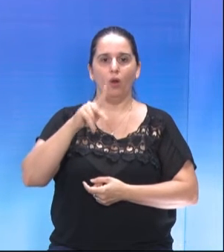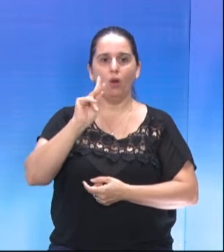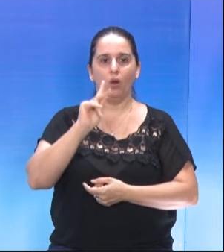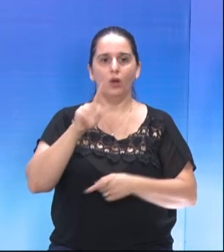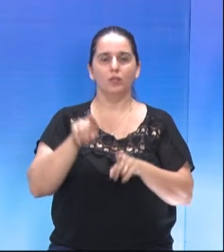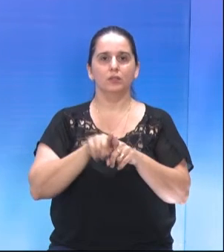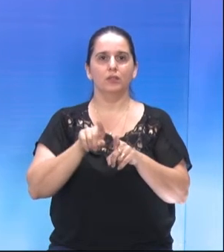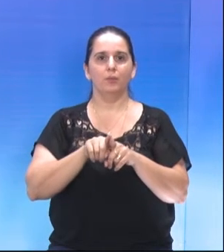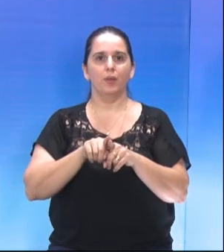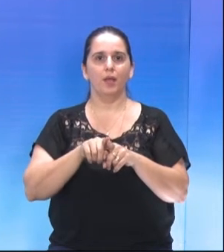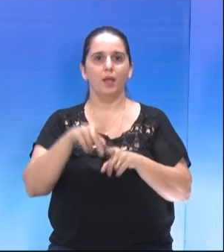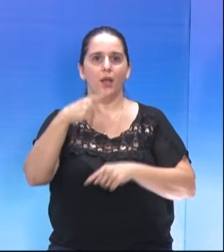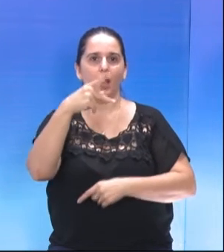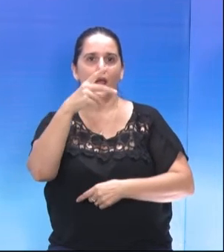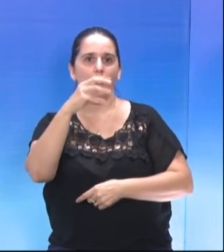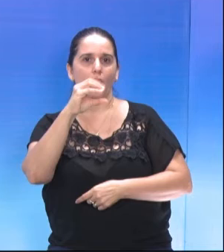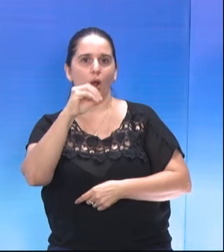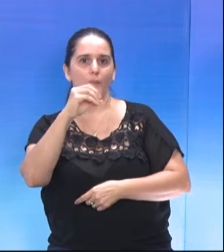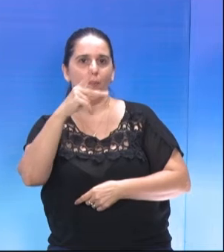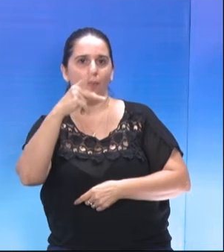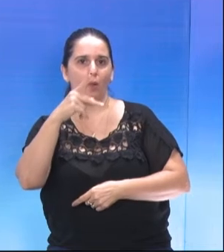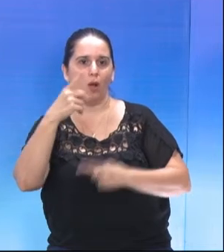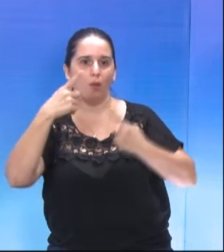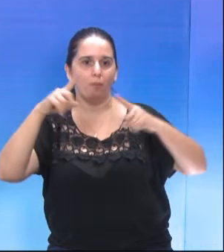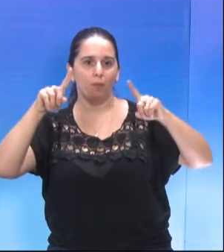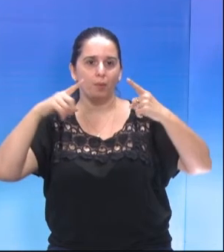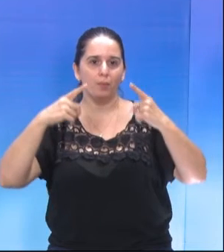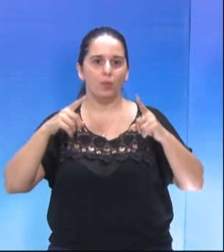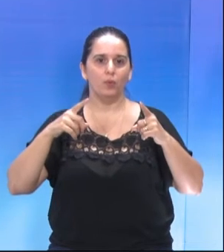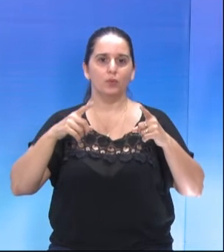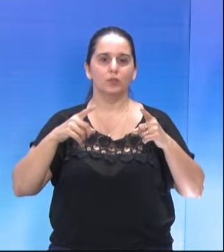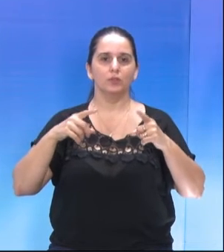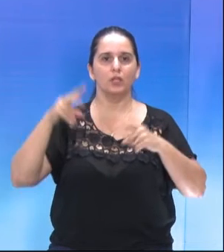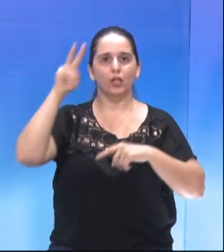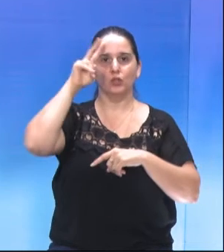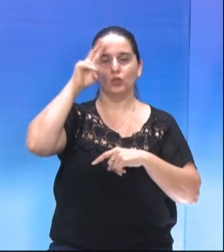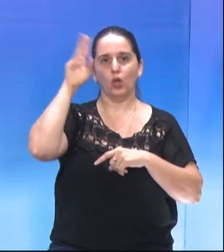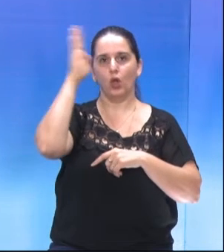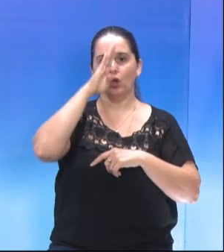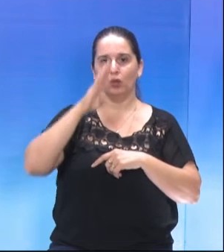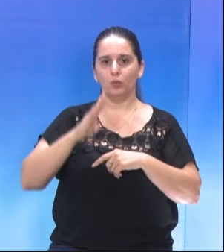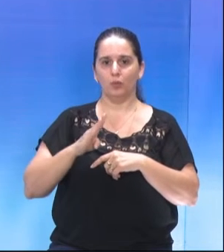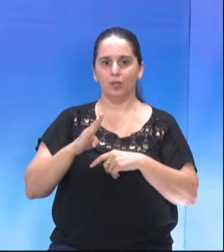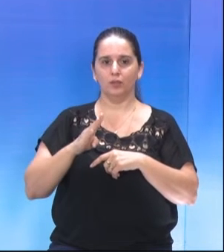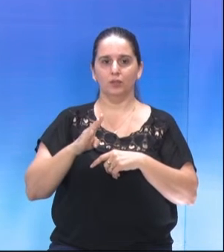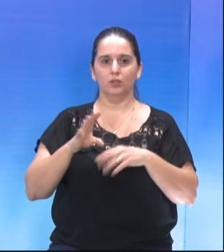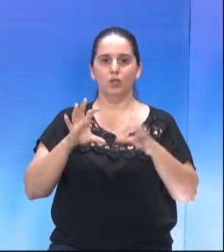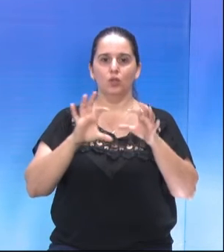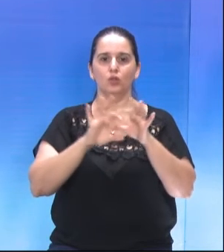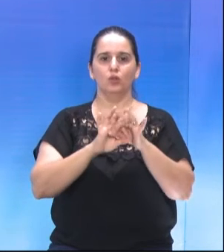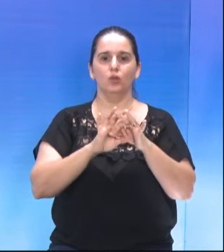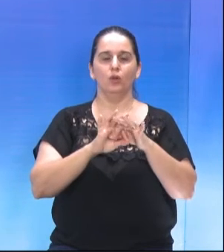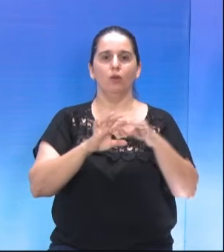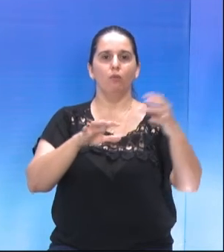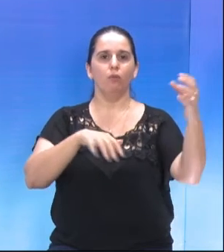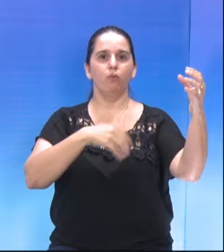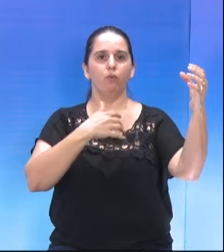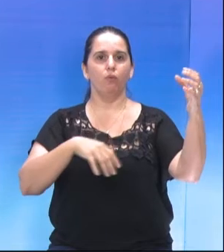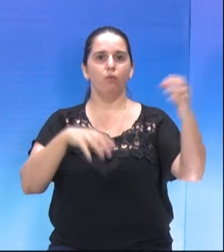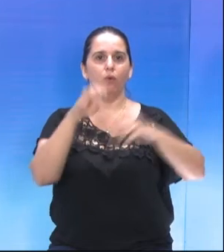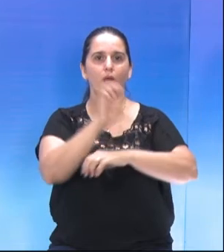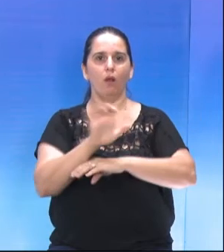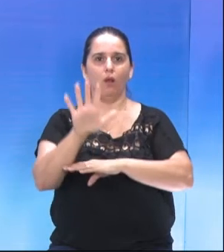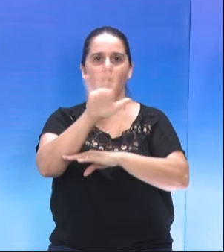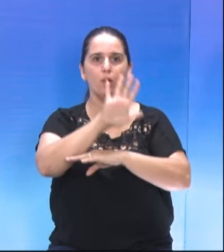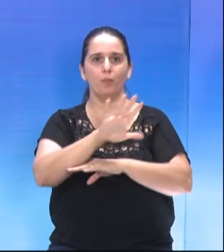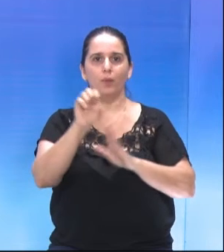música folclórica brasileira. A originalidade dos seus shows tem relação com a ópera europeia do século